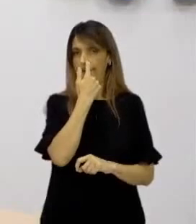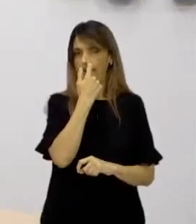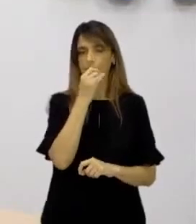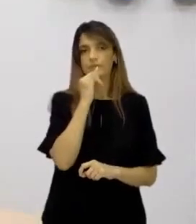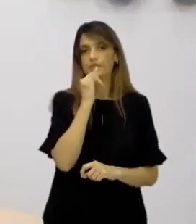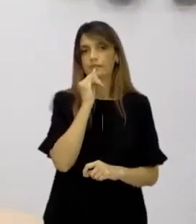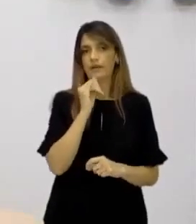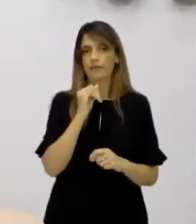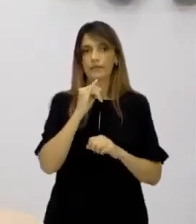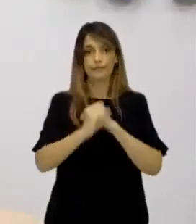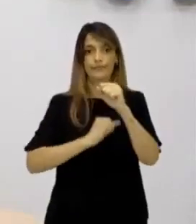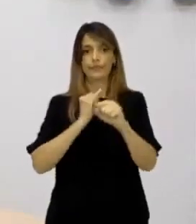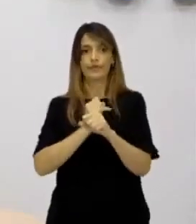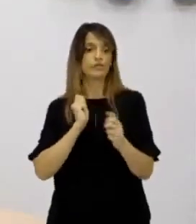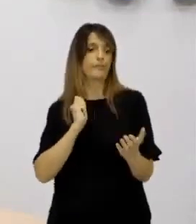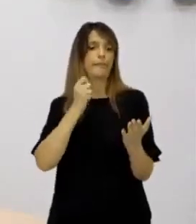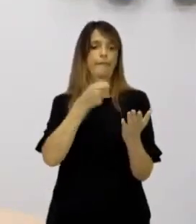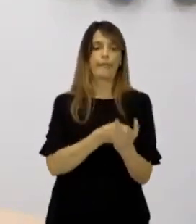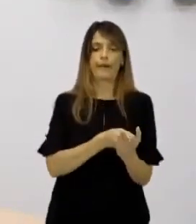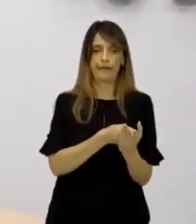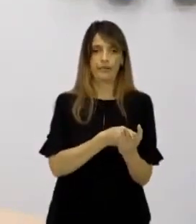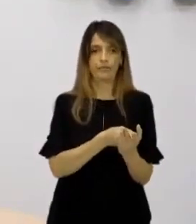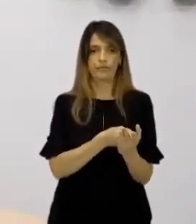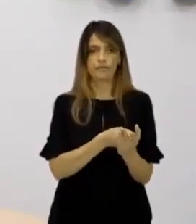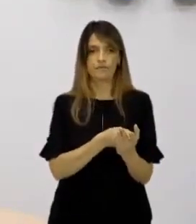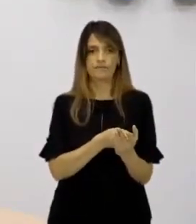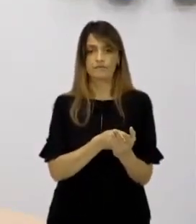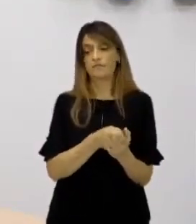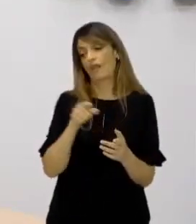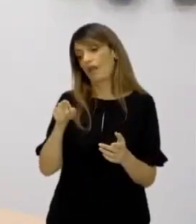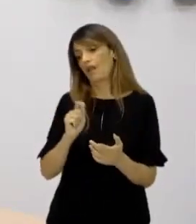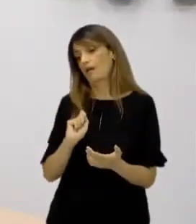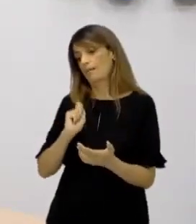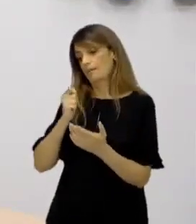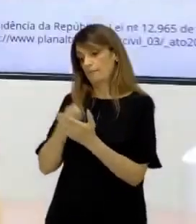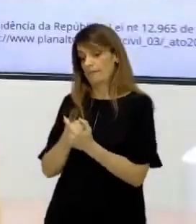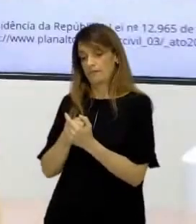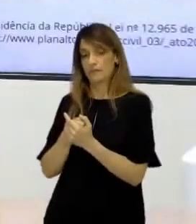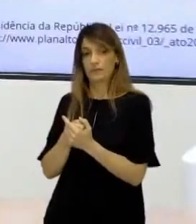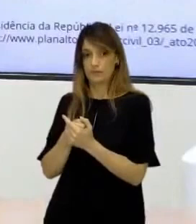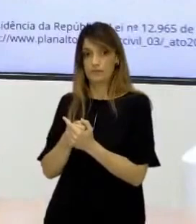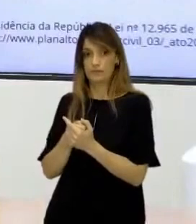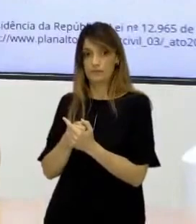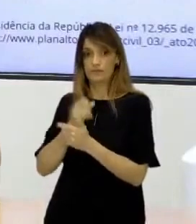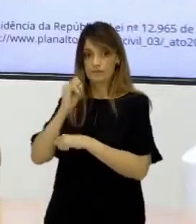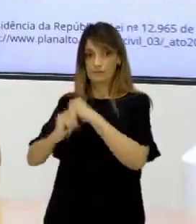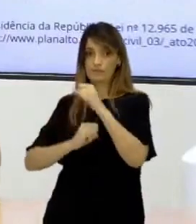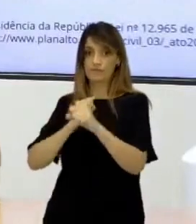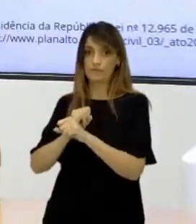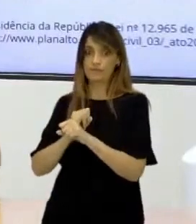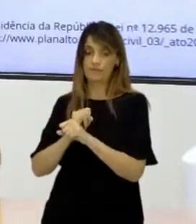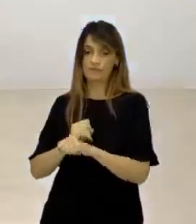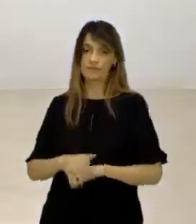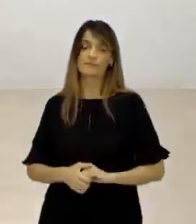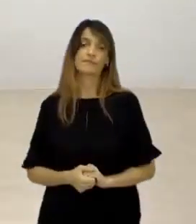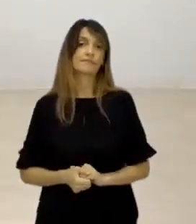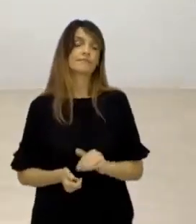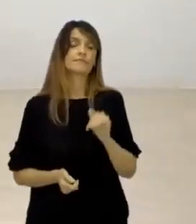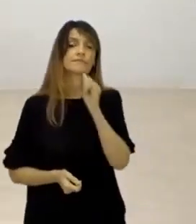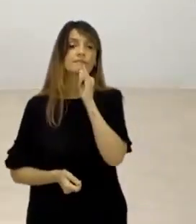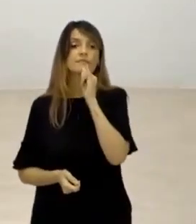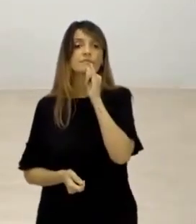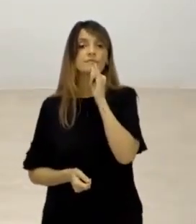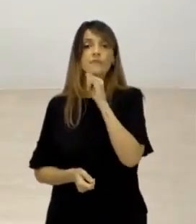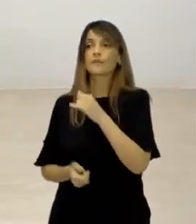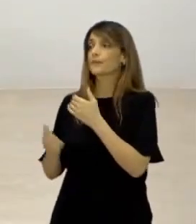pago a internet X e a Juliana a mesma internet X. Então eu deveria ter... Então assim, só que Juliana